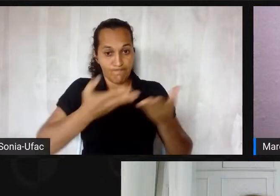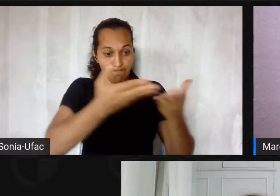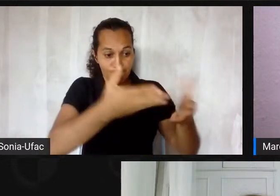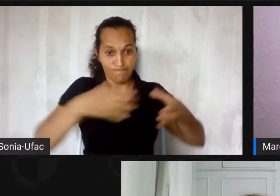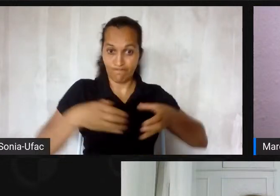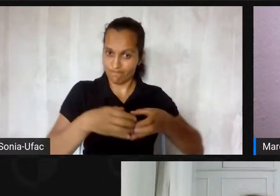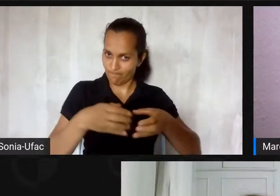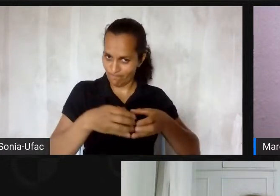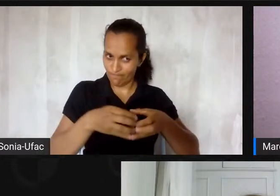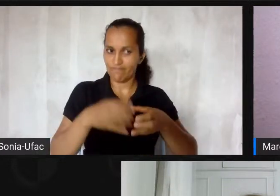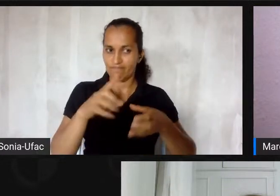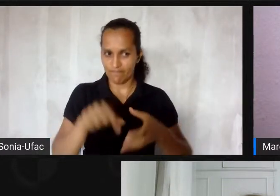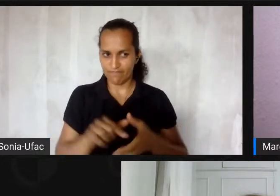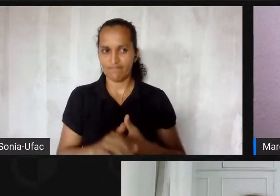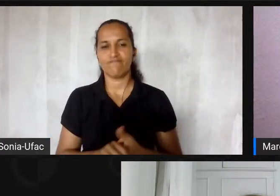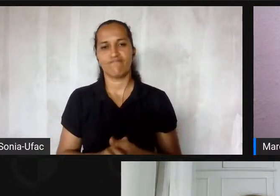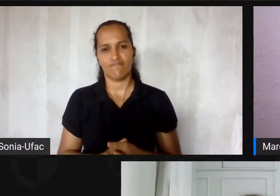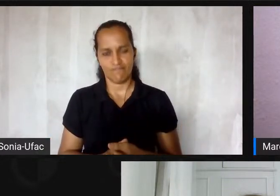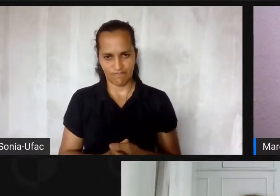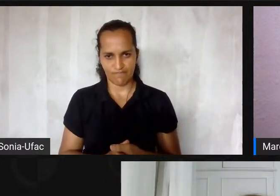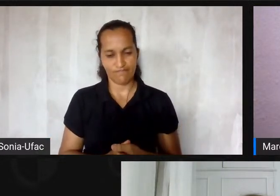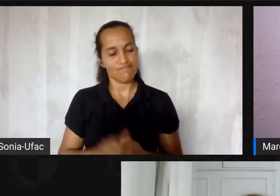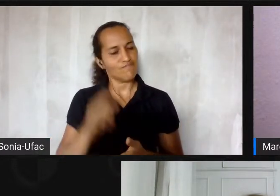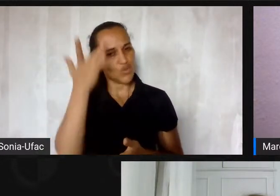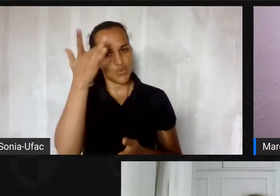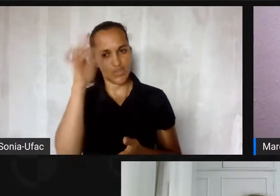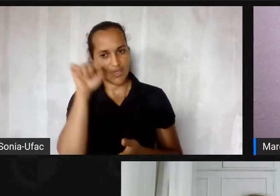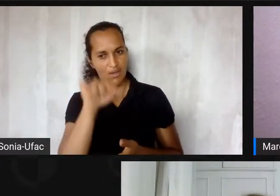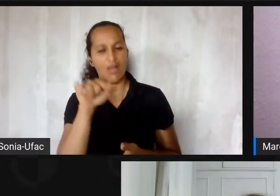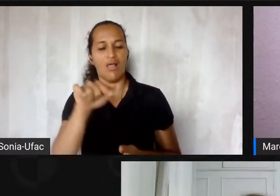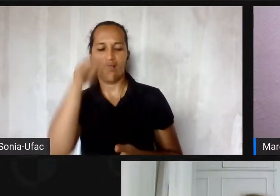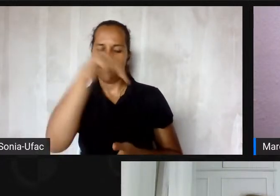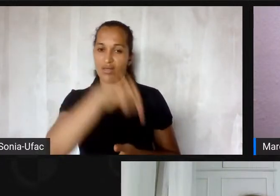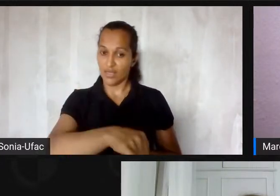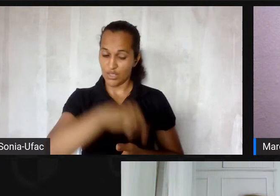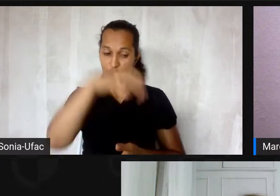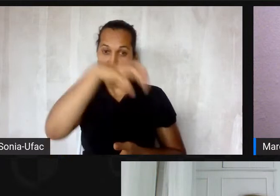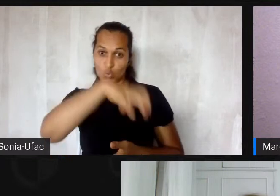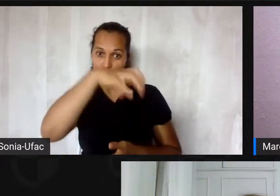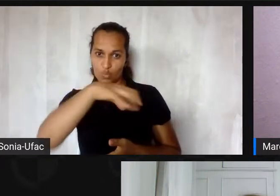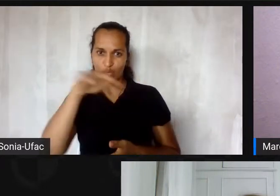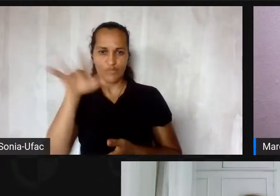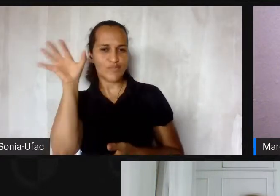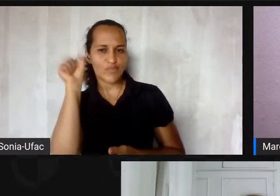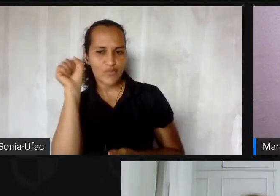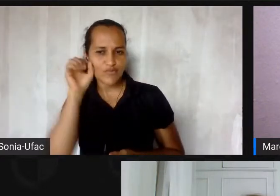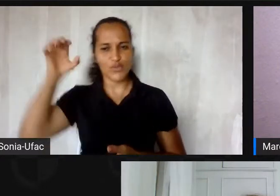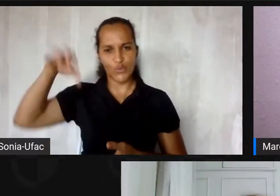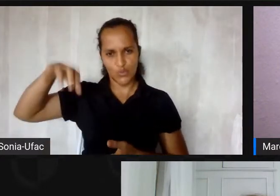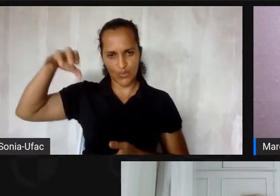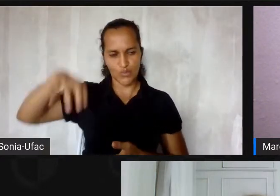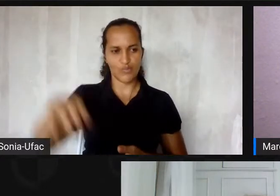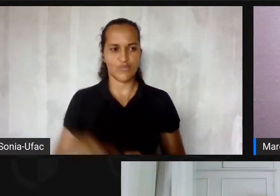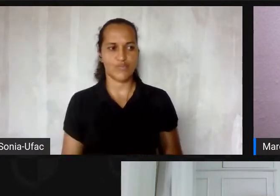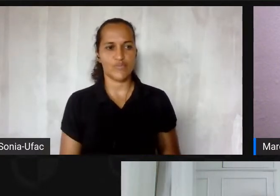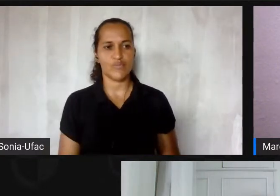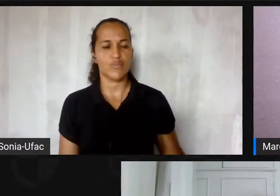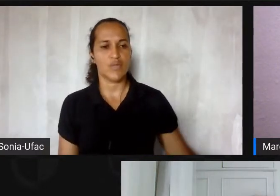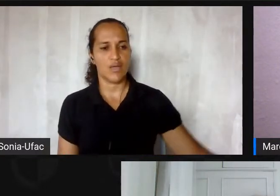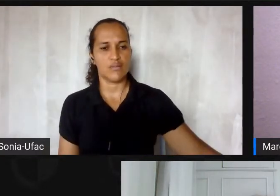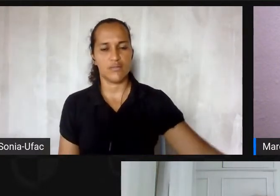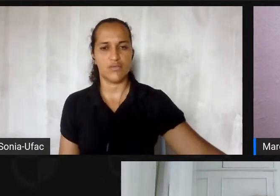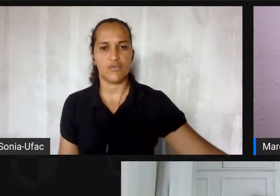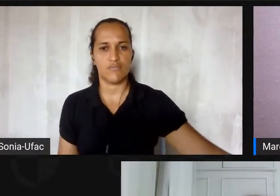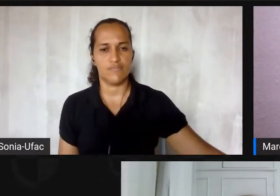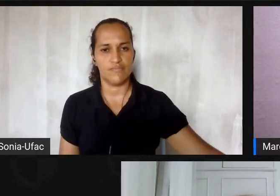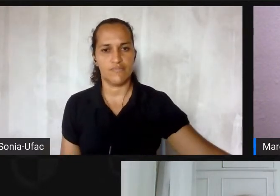sei aí, mas aqui está chovendo bastante, então vocês devem estar ouvindo o barulho da chuva. A professora Olinda possui